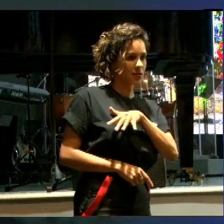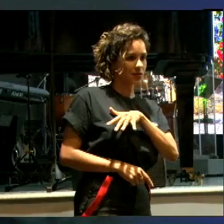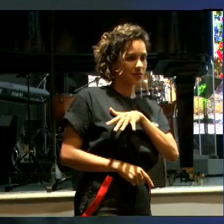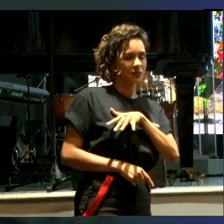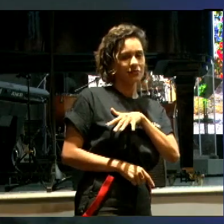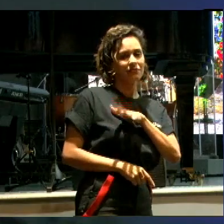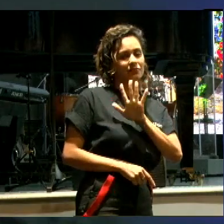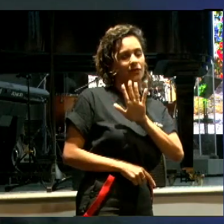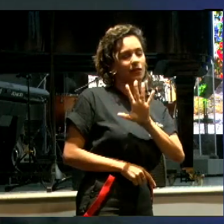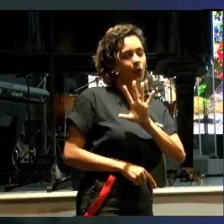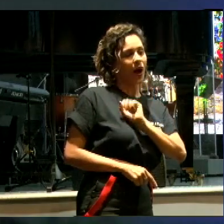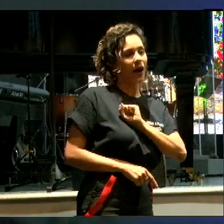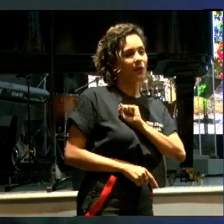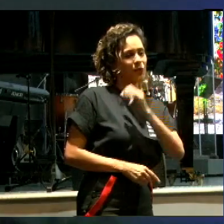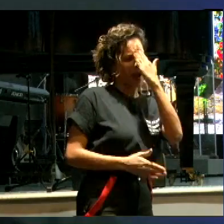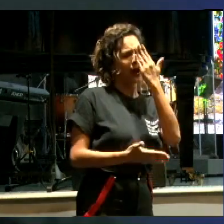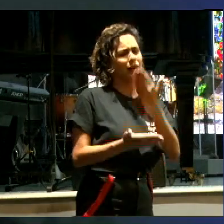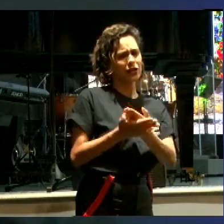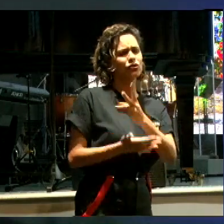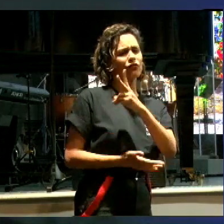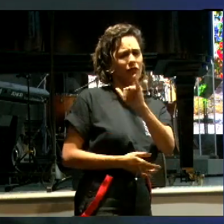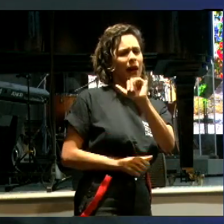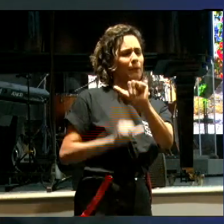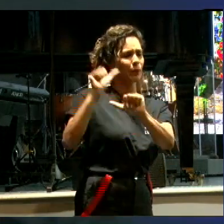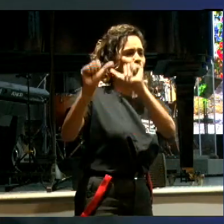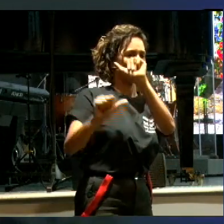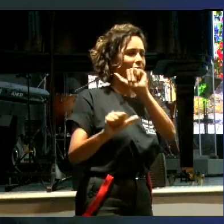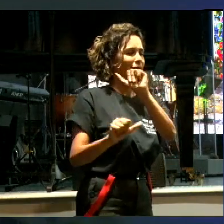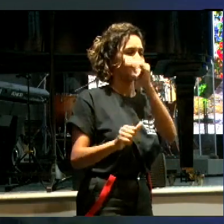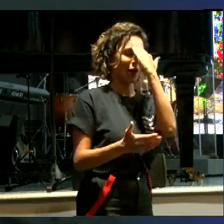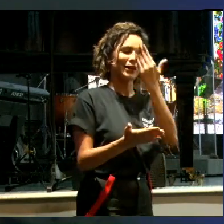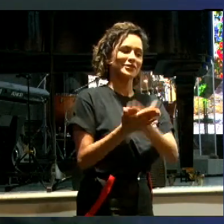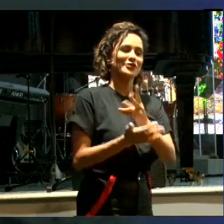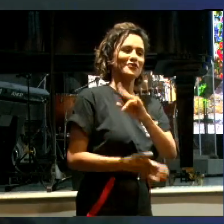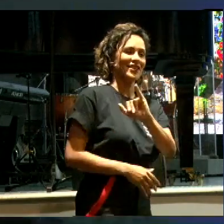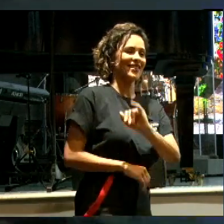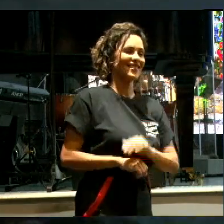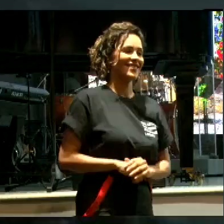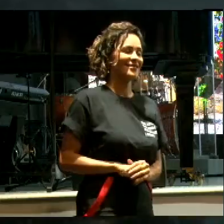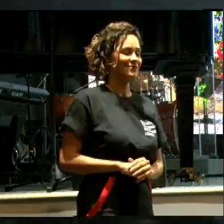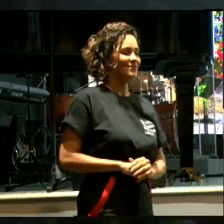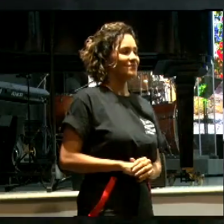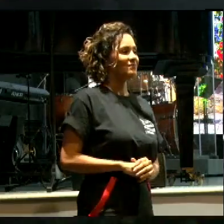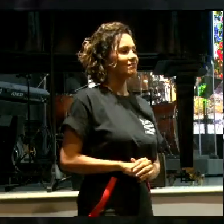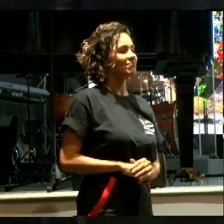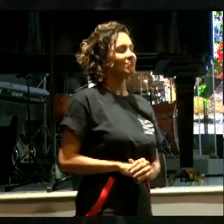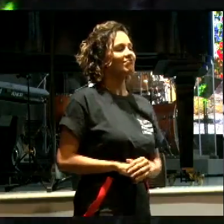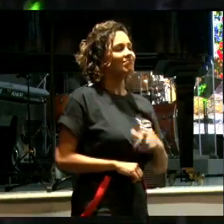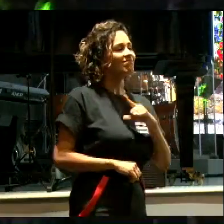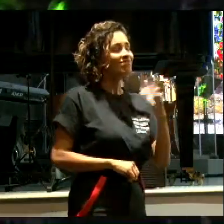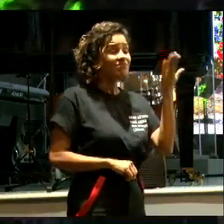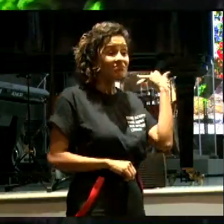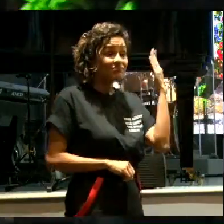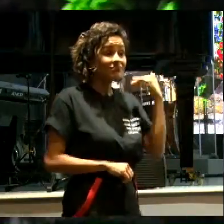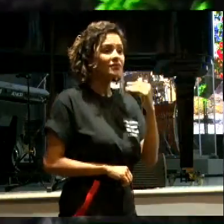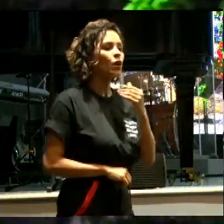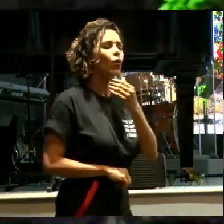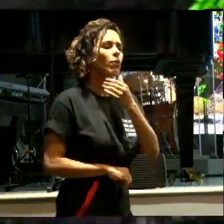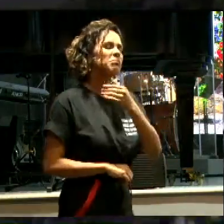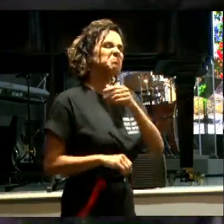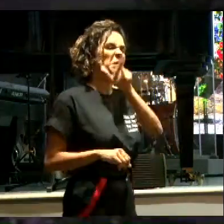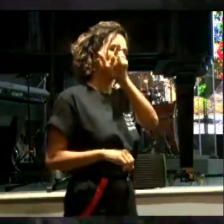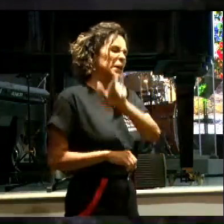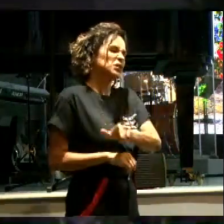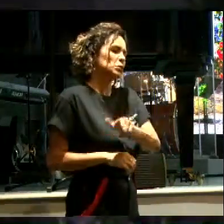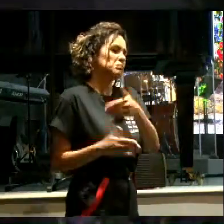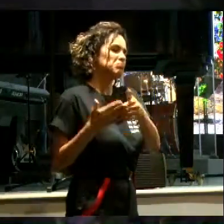Eu acredito que um dia vai melhorar. Uma das vezes a pessoa perguntou para ele, eu acho que foi